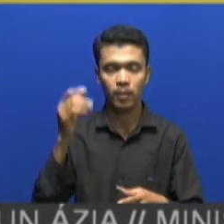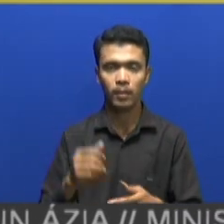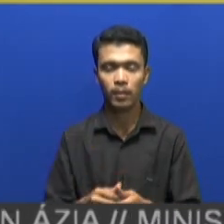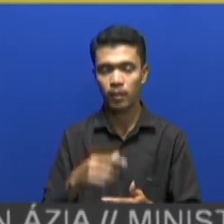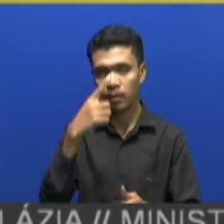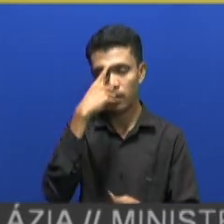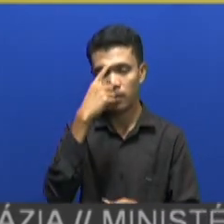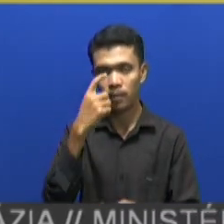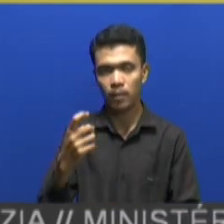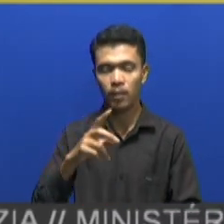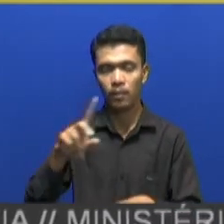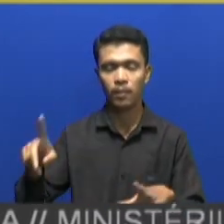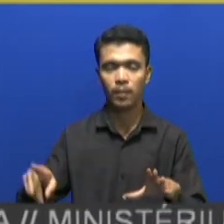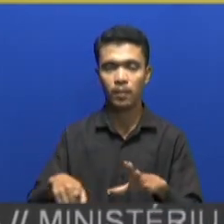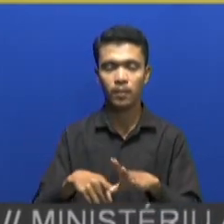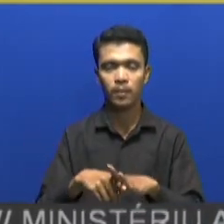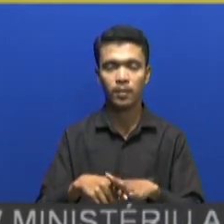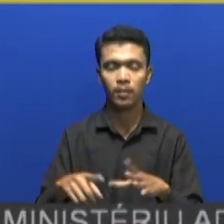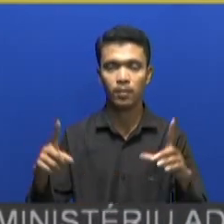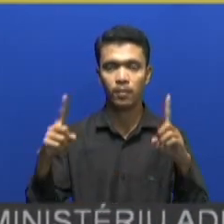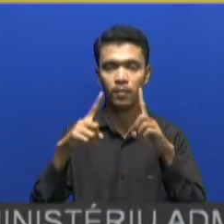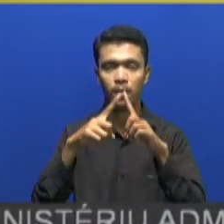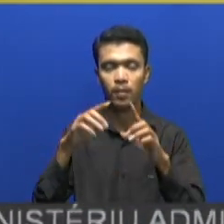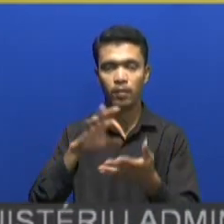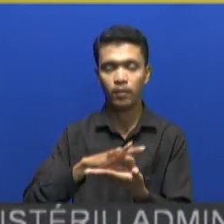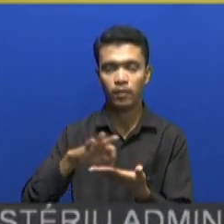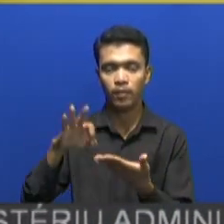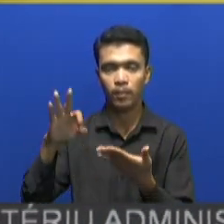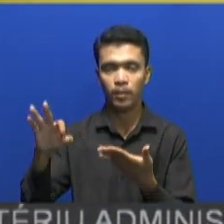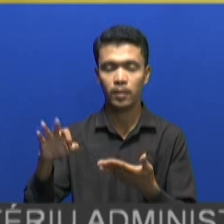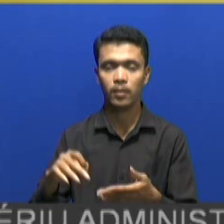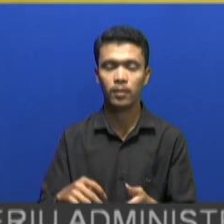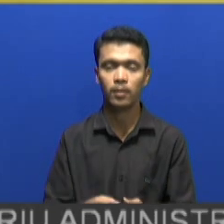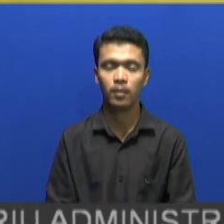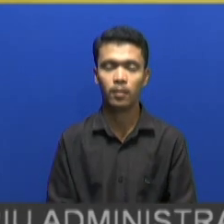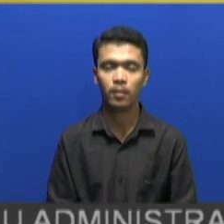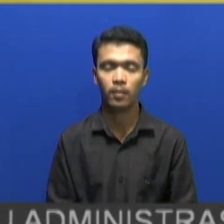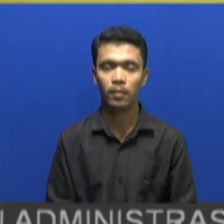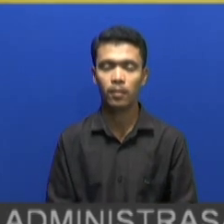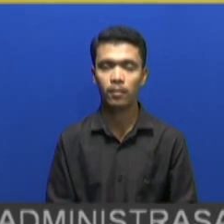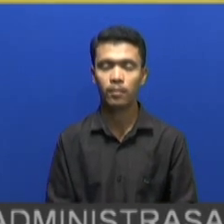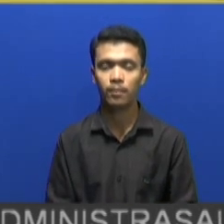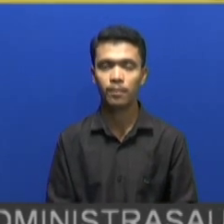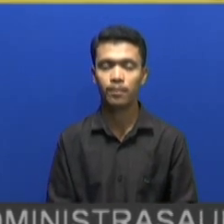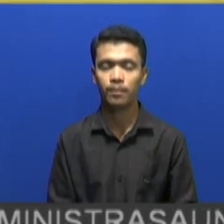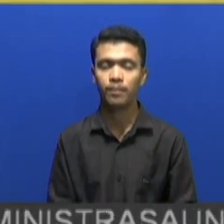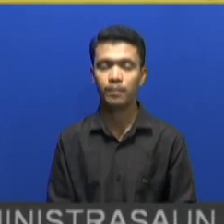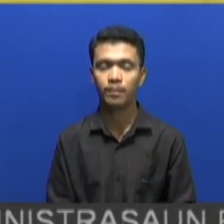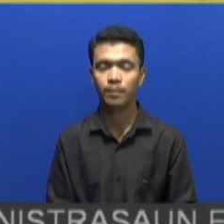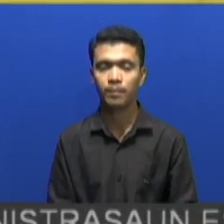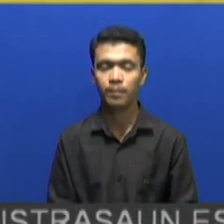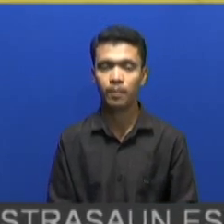tama ne ma partisipasaun ba forma sau sistema a sensibilizasaun